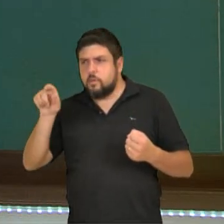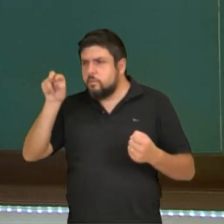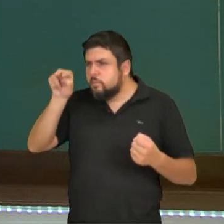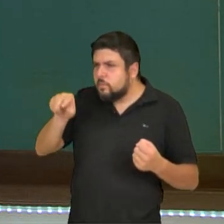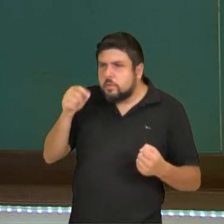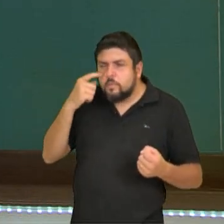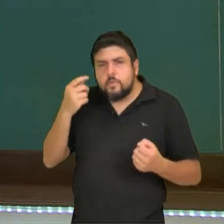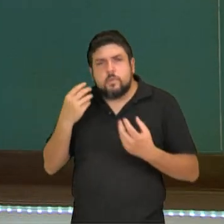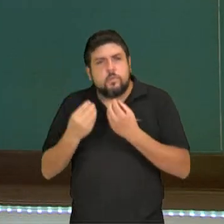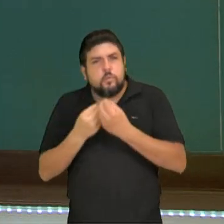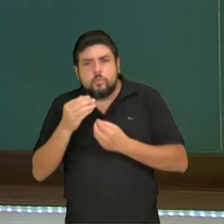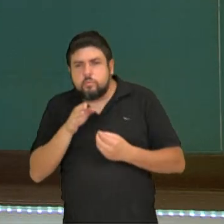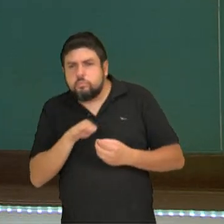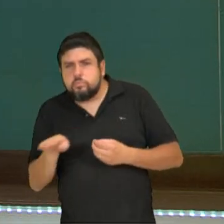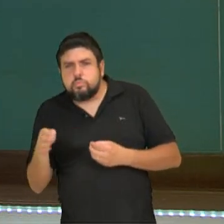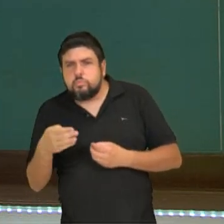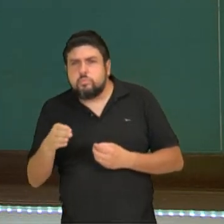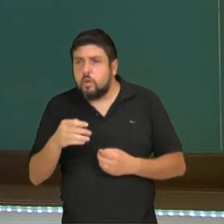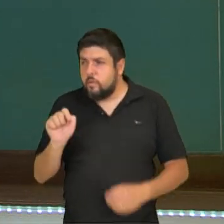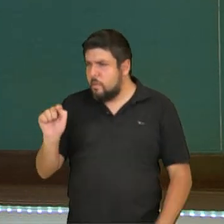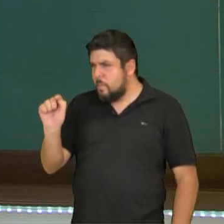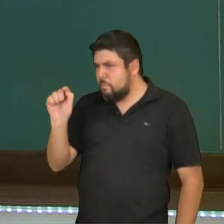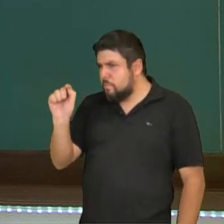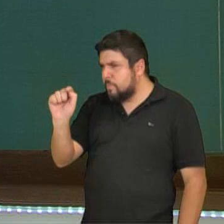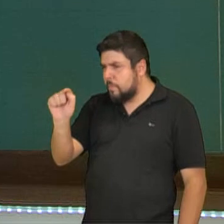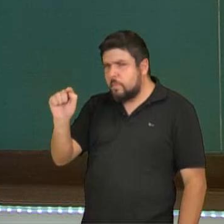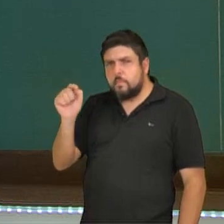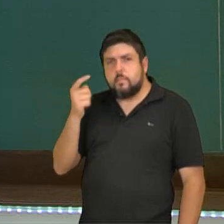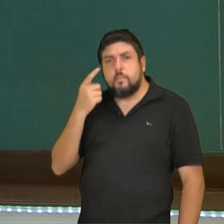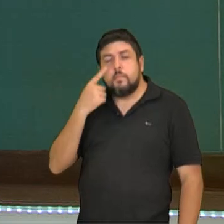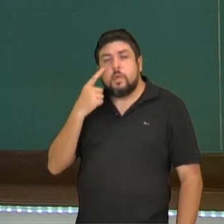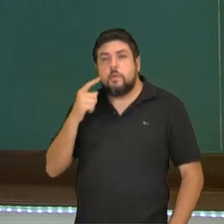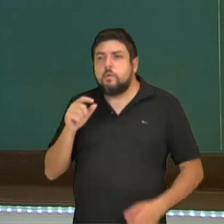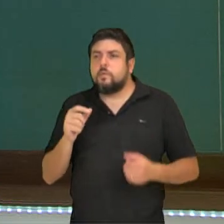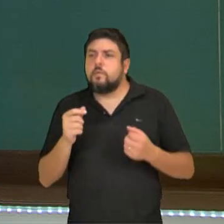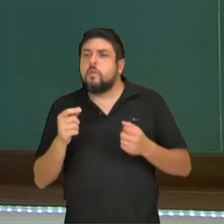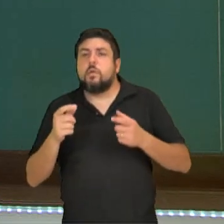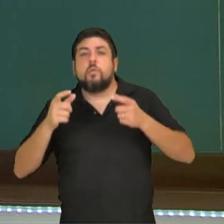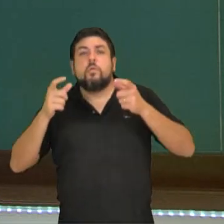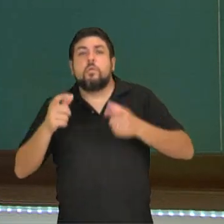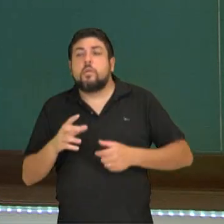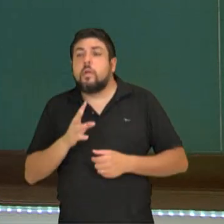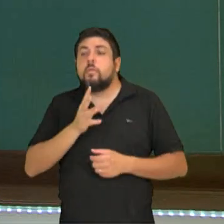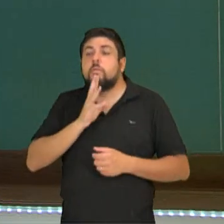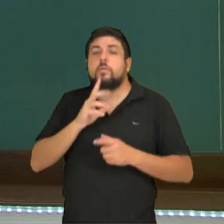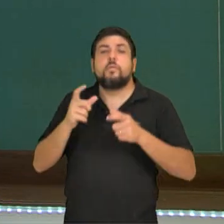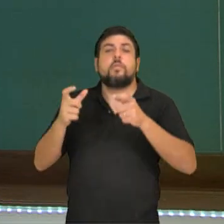através, né, dos mapas. Você vai lá, clica, vê onde tem o Street View e vou lá e vou conhecer aquele lugar.